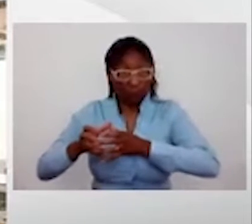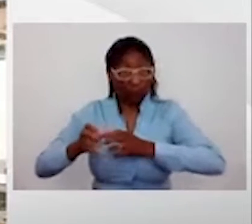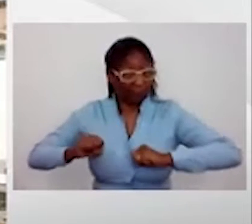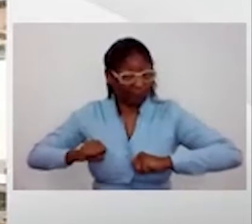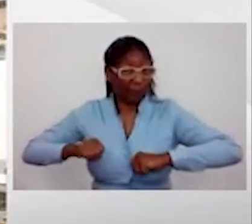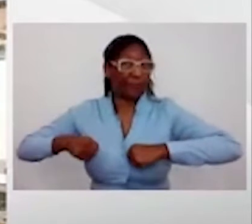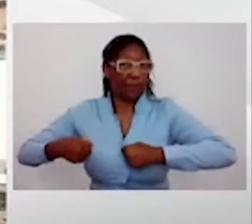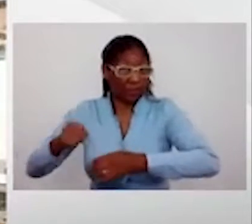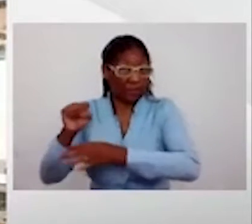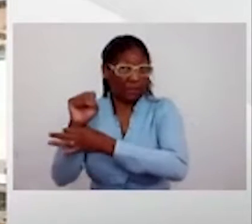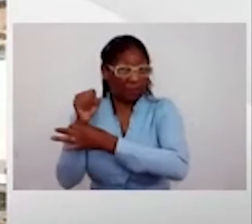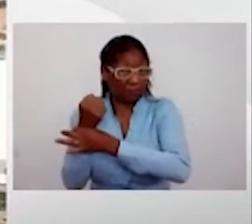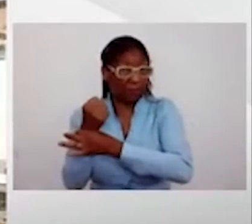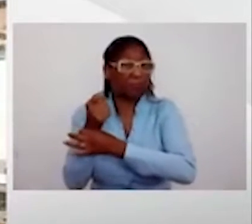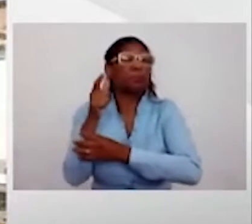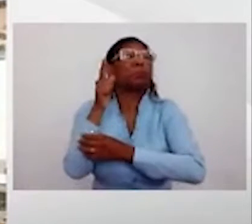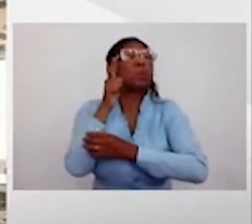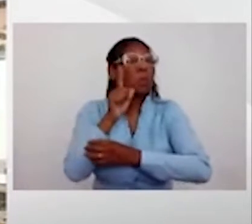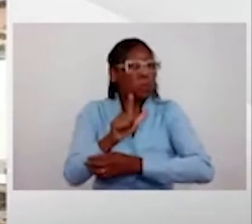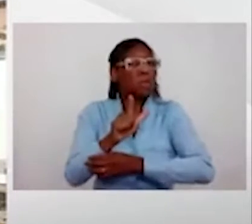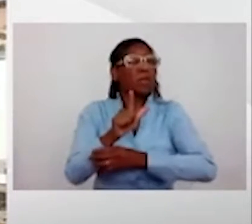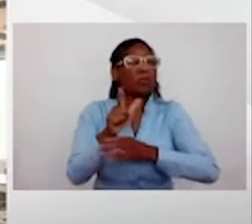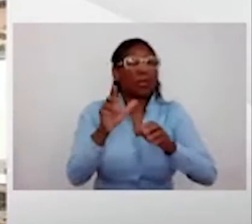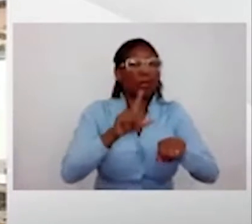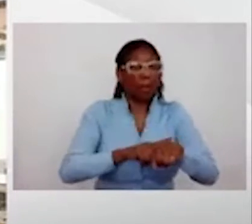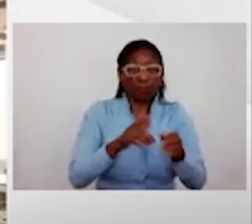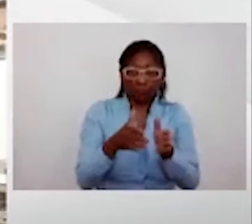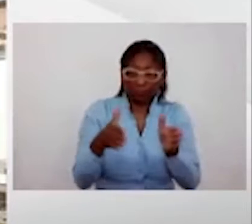nós preservamos, durante esse período,